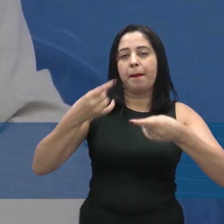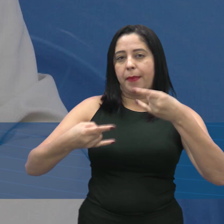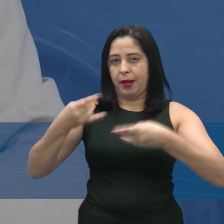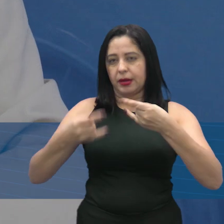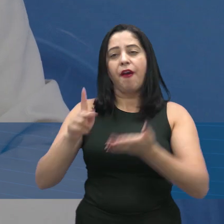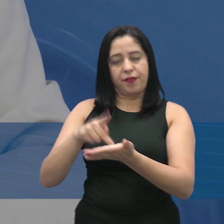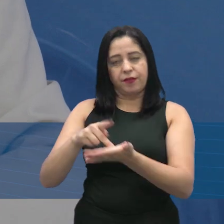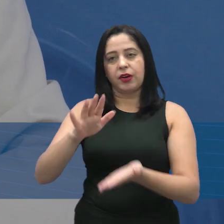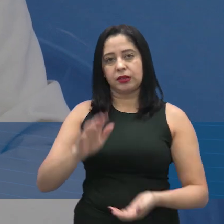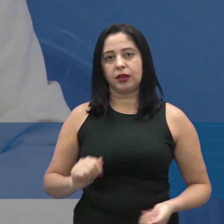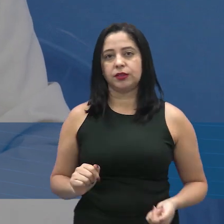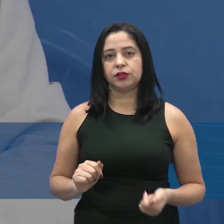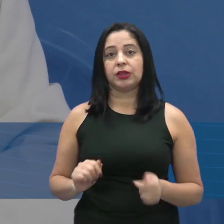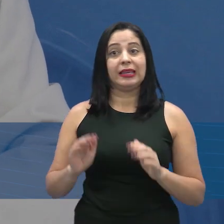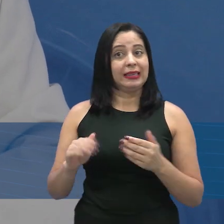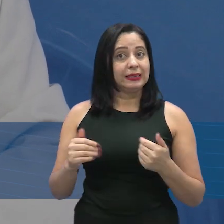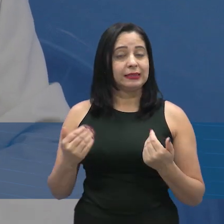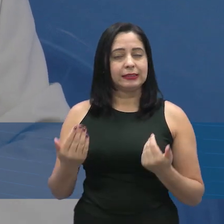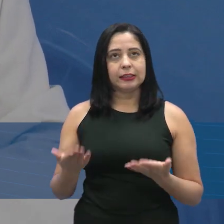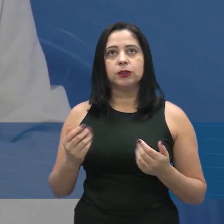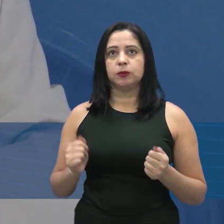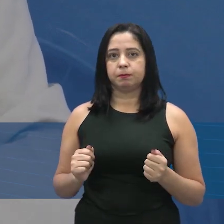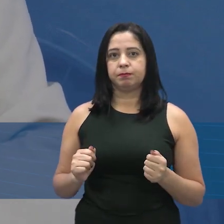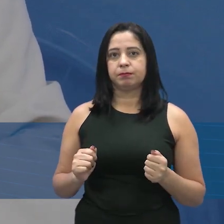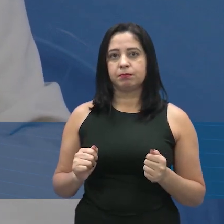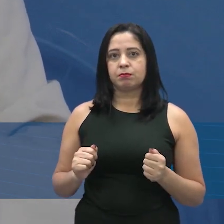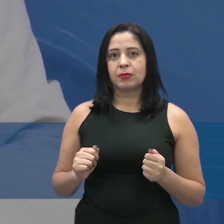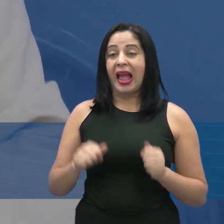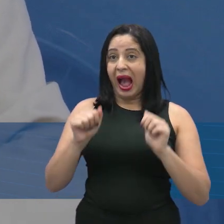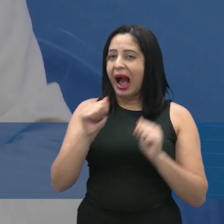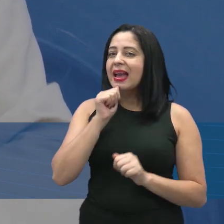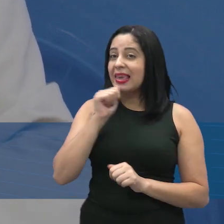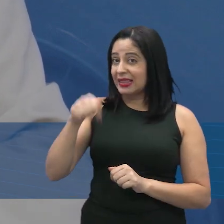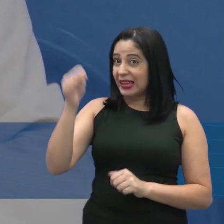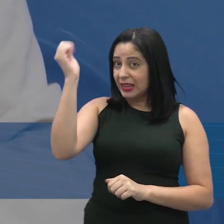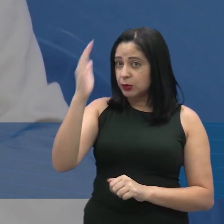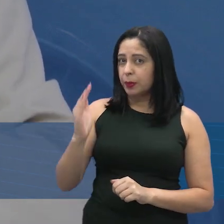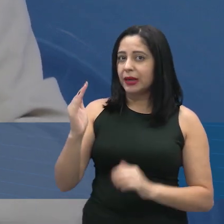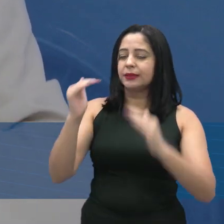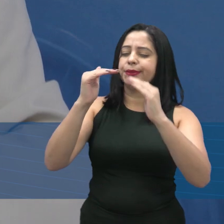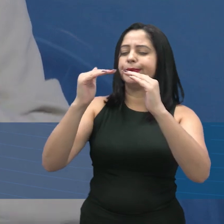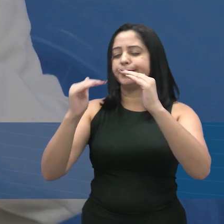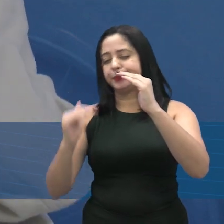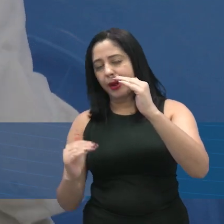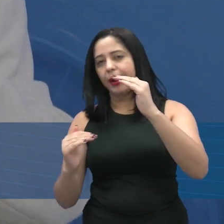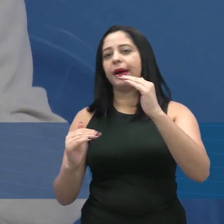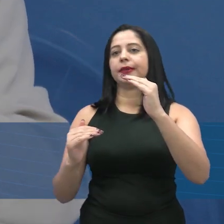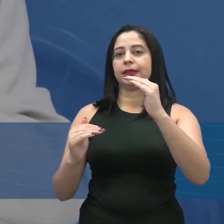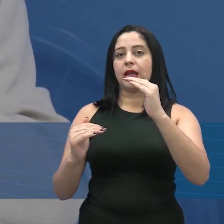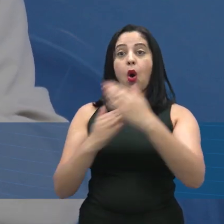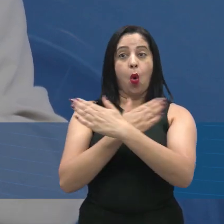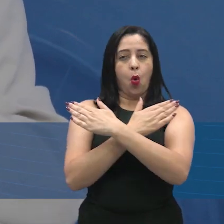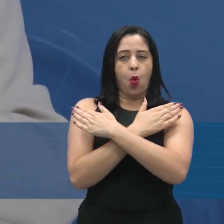uma realidade. Então, ainda que a gente esteja com níveis baixos de desemprego e níveis